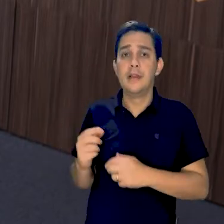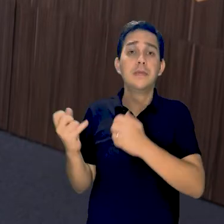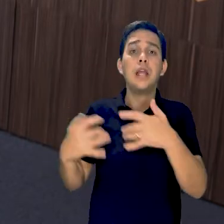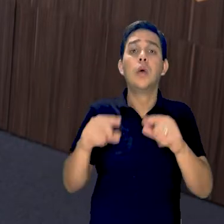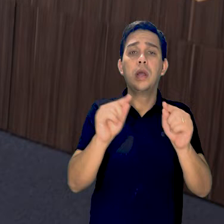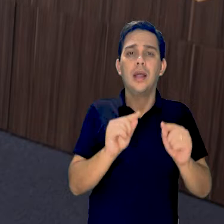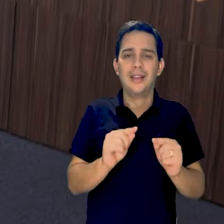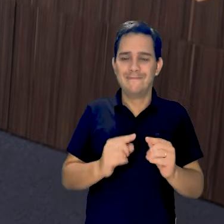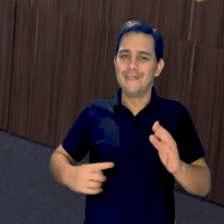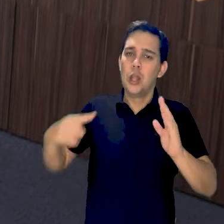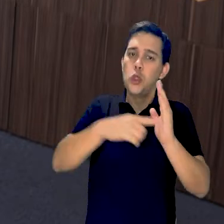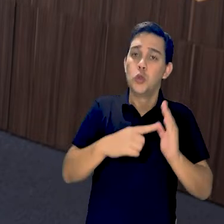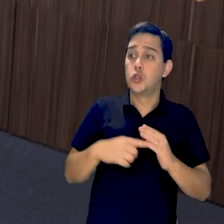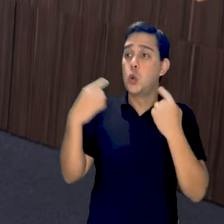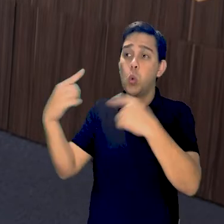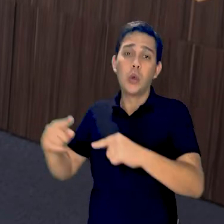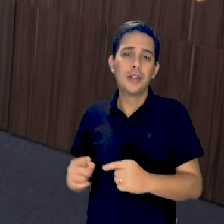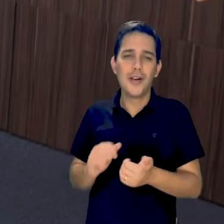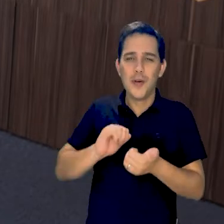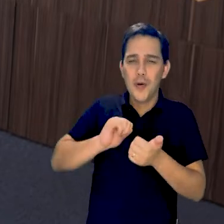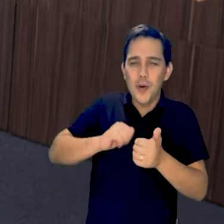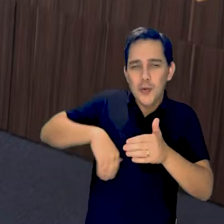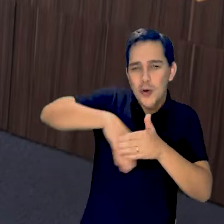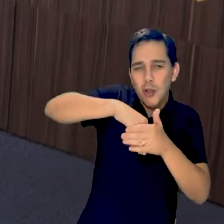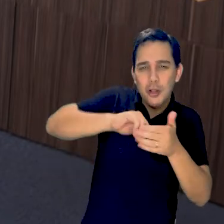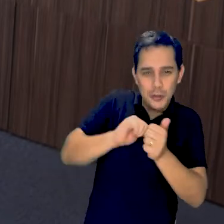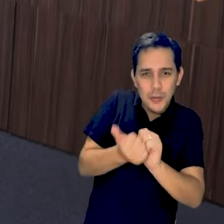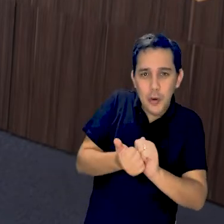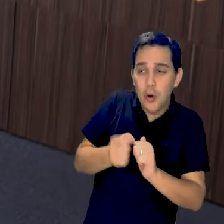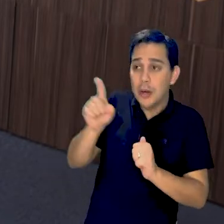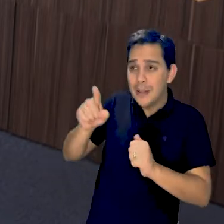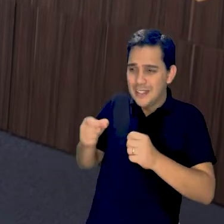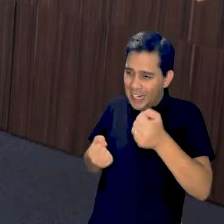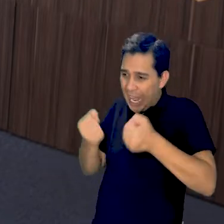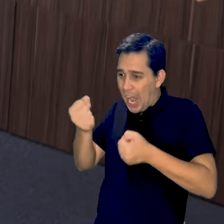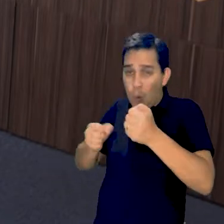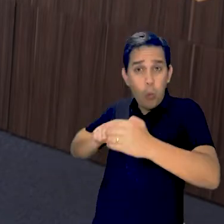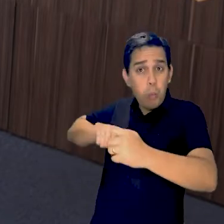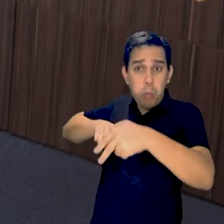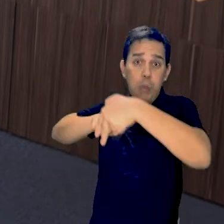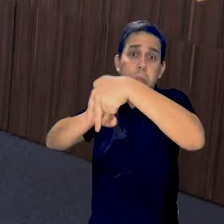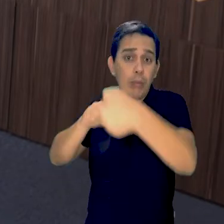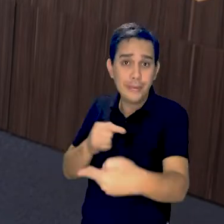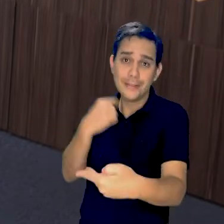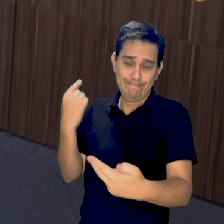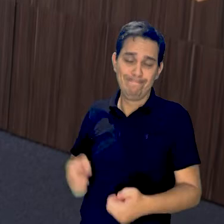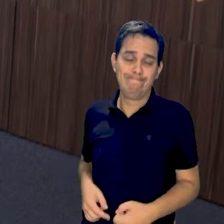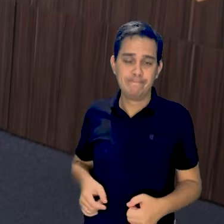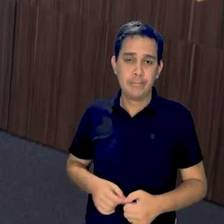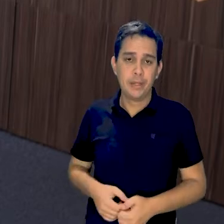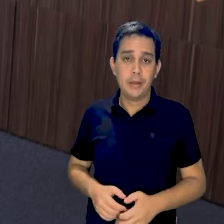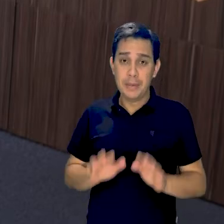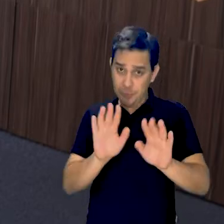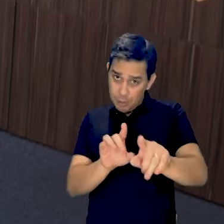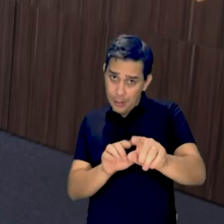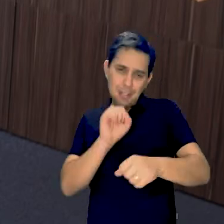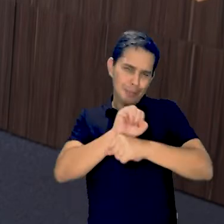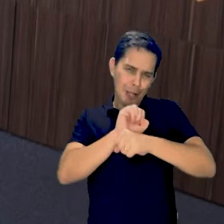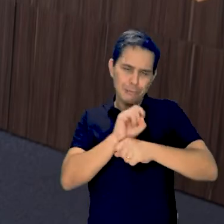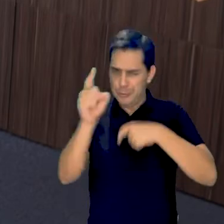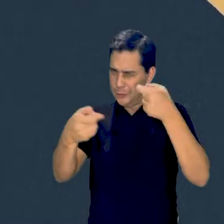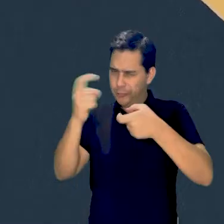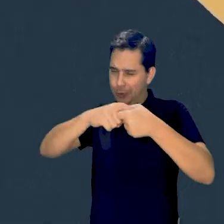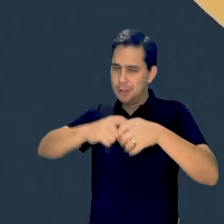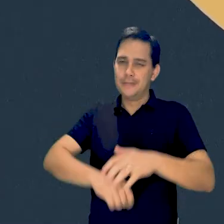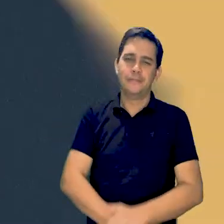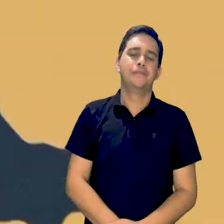contra jogador de futebol que matou e atropelou o entregador na Barra da Tijuca. E você não saia daí. O MP Cidadão volta